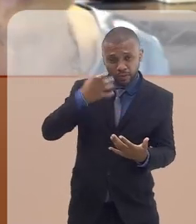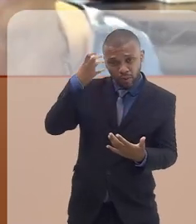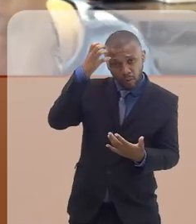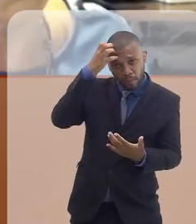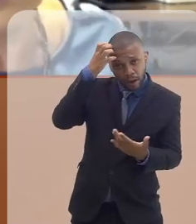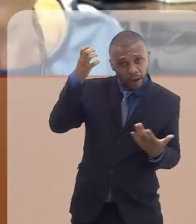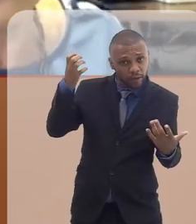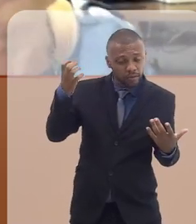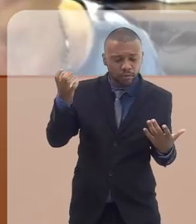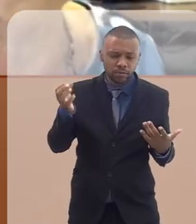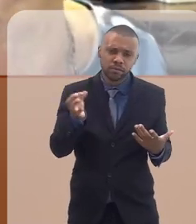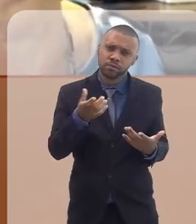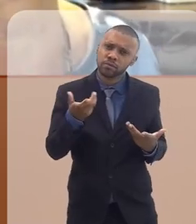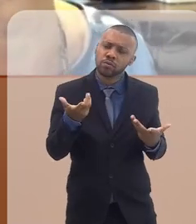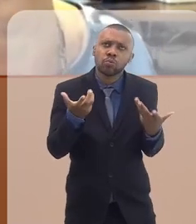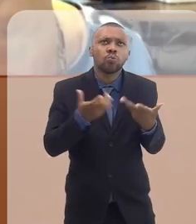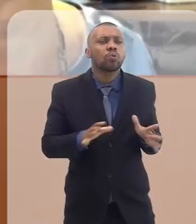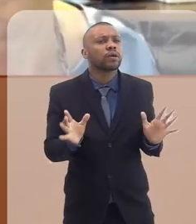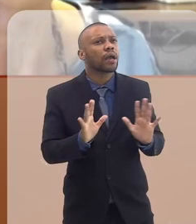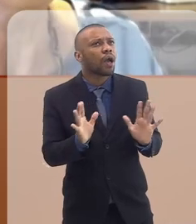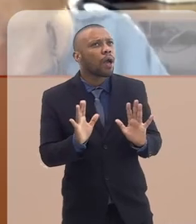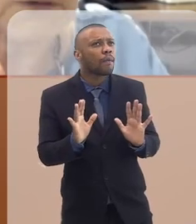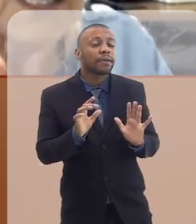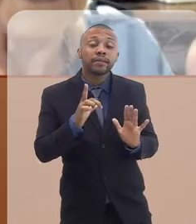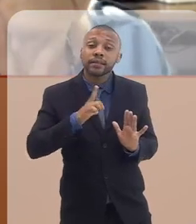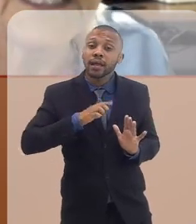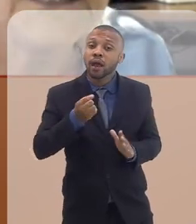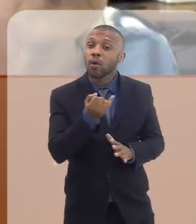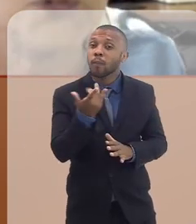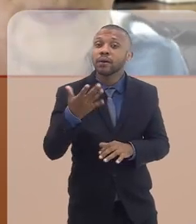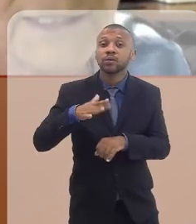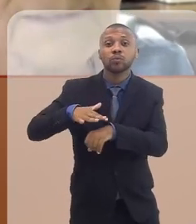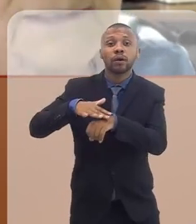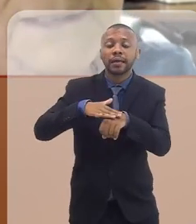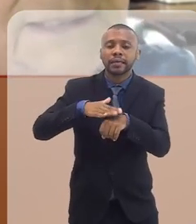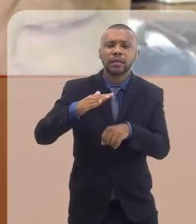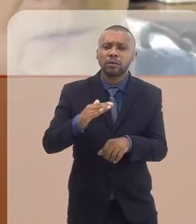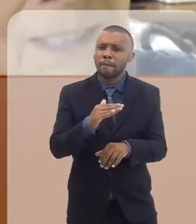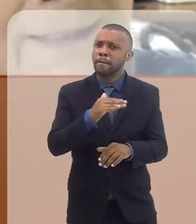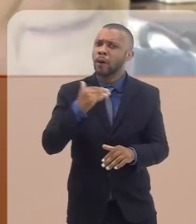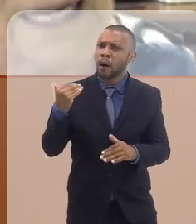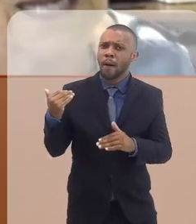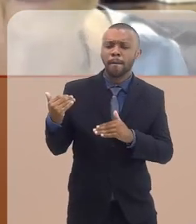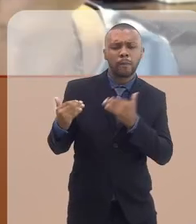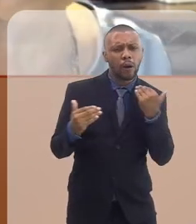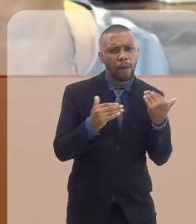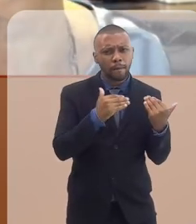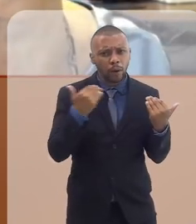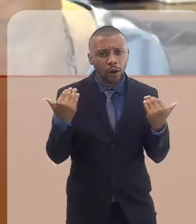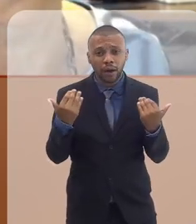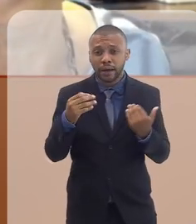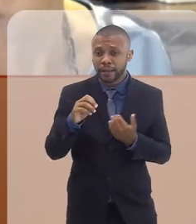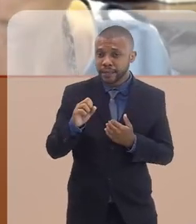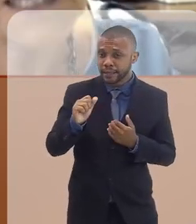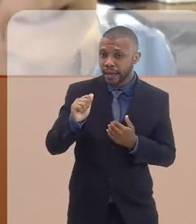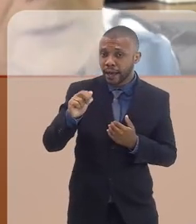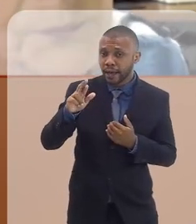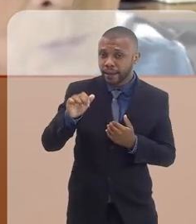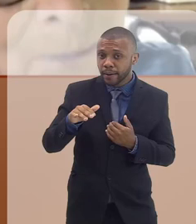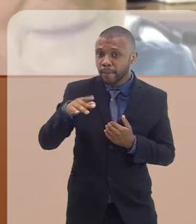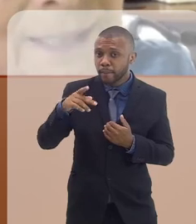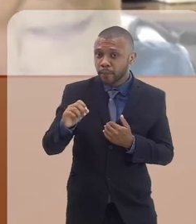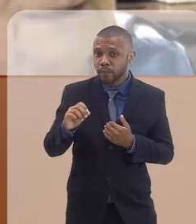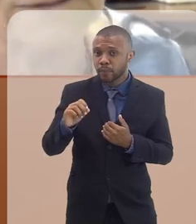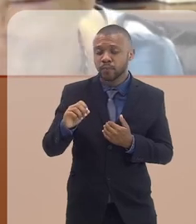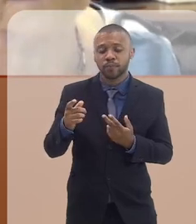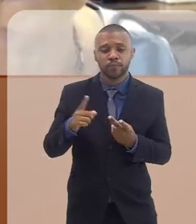o culpado? Não vamos fazer isso. Então, tem doenças que são letais. Sarampo